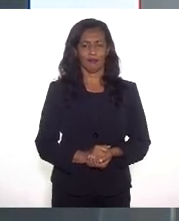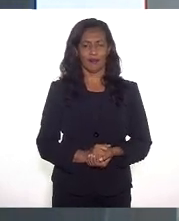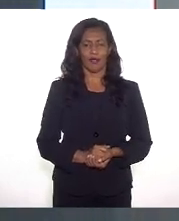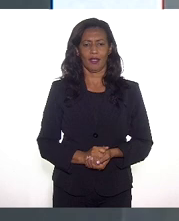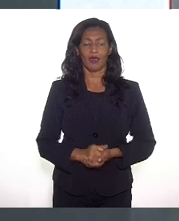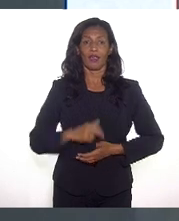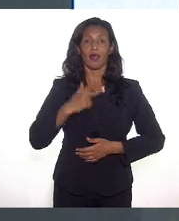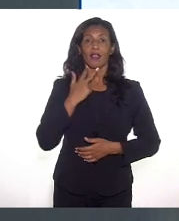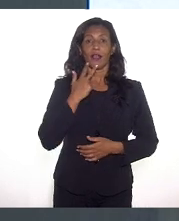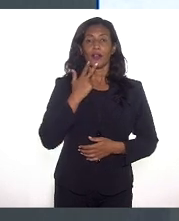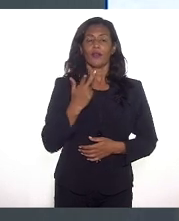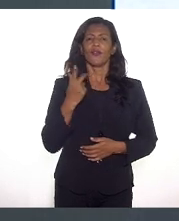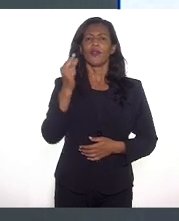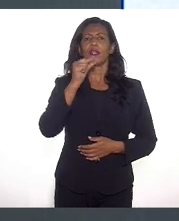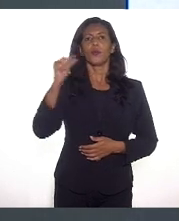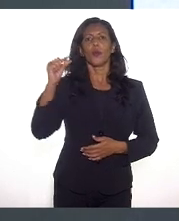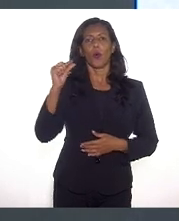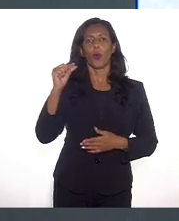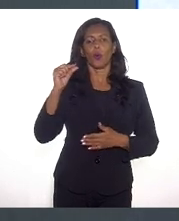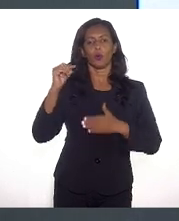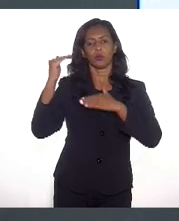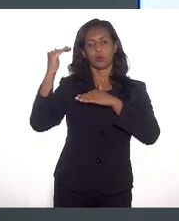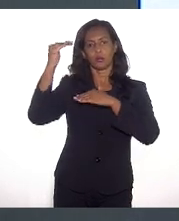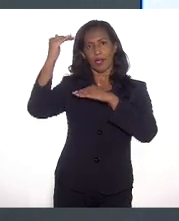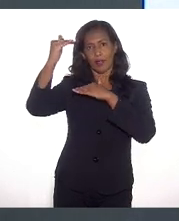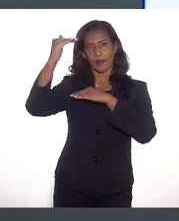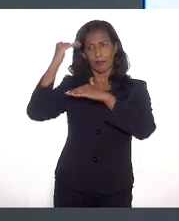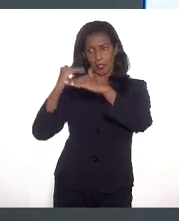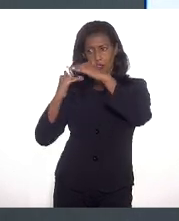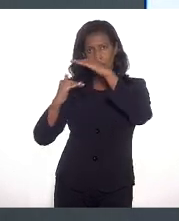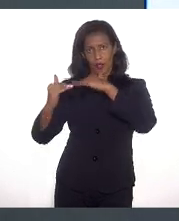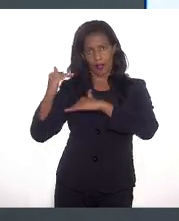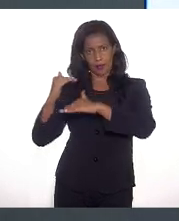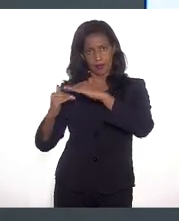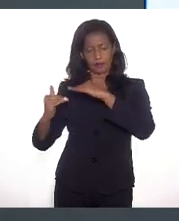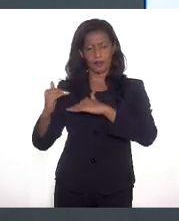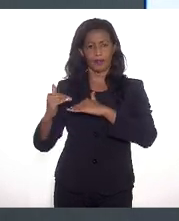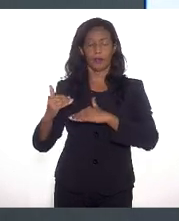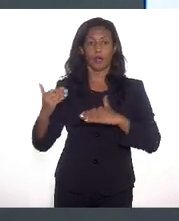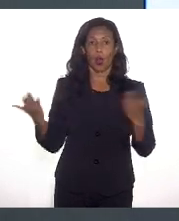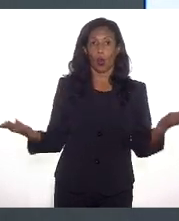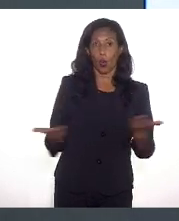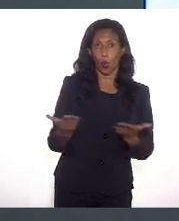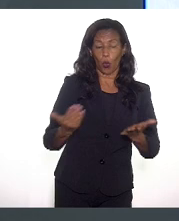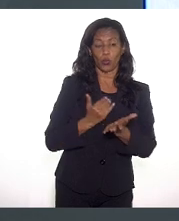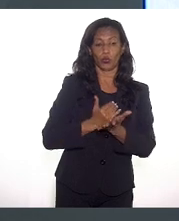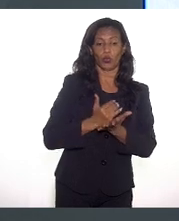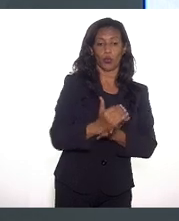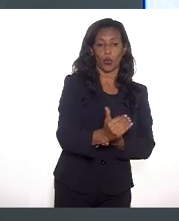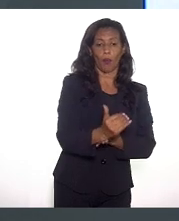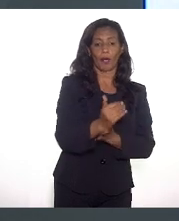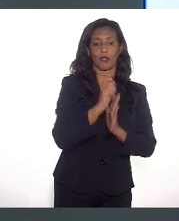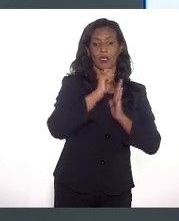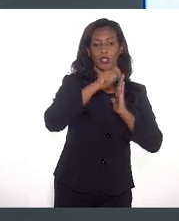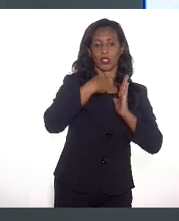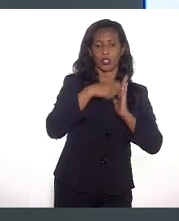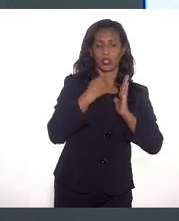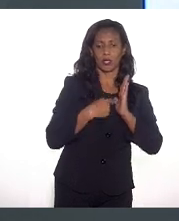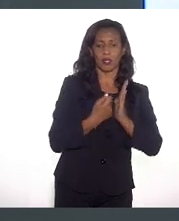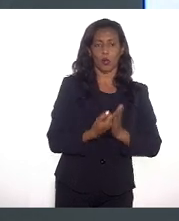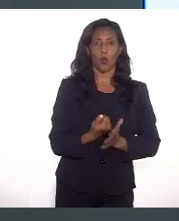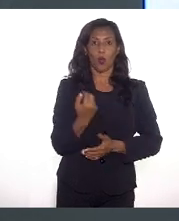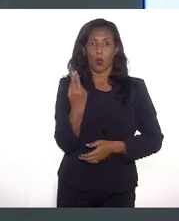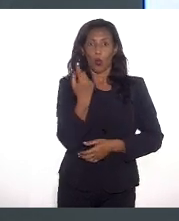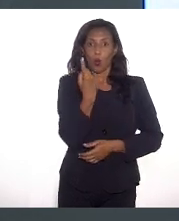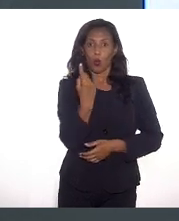Falando um pouco das fases. Na primeira fase, que é essa fase do cadastro único do Bolsa Família, teremos